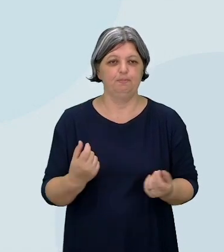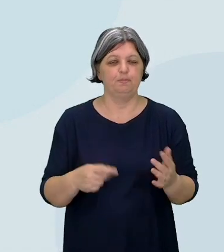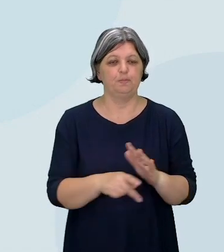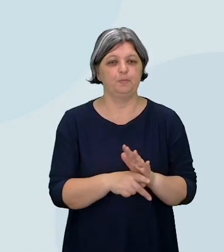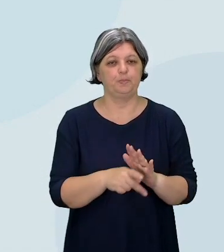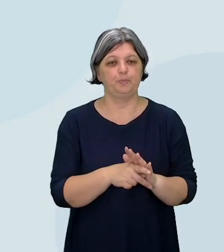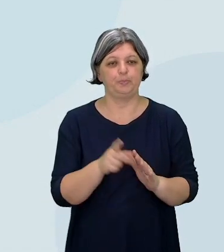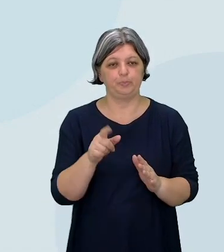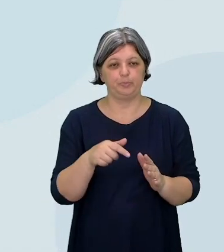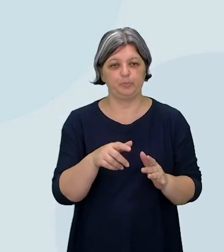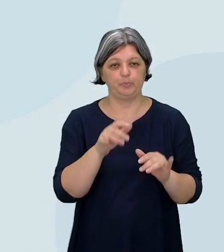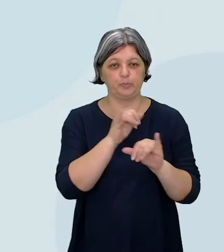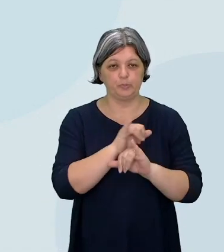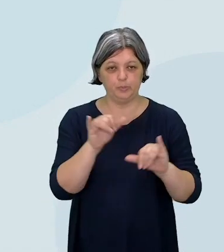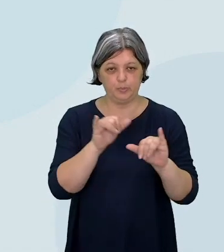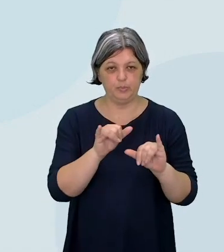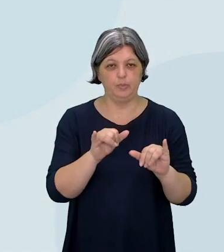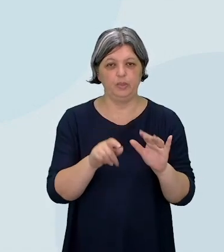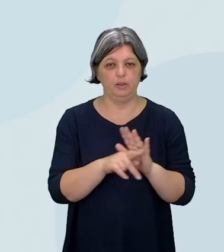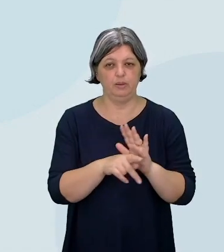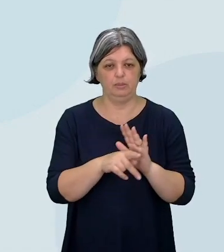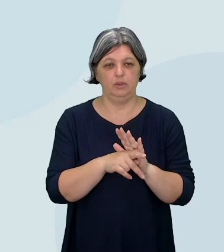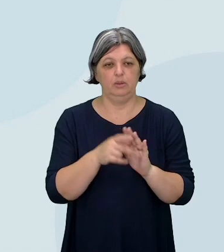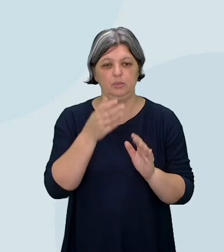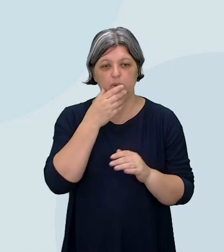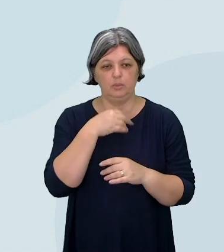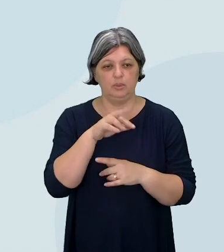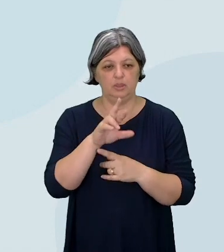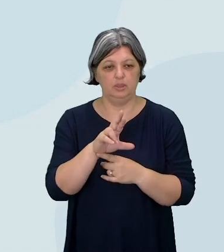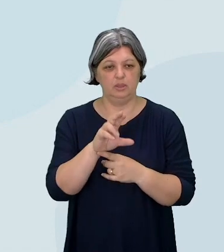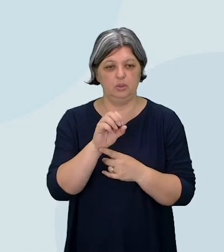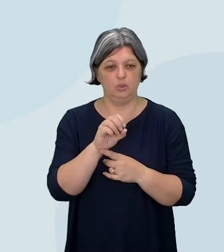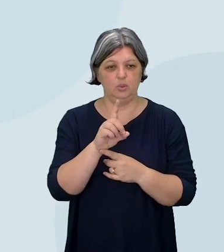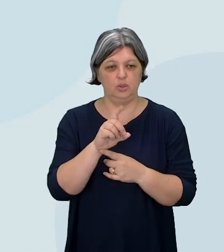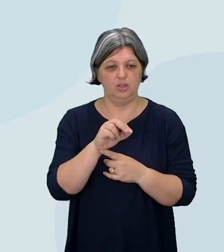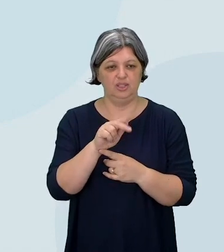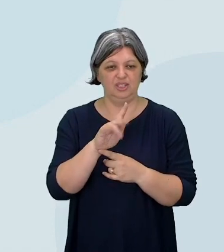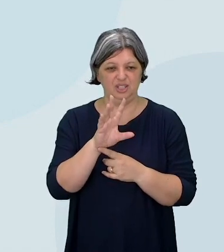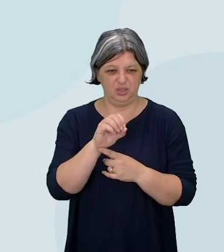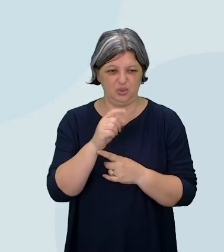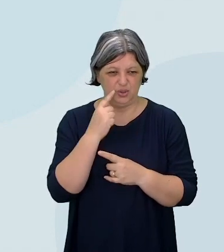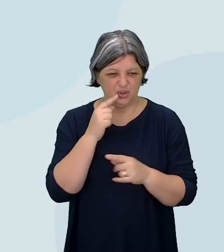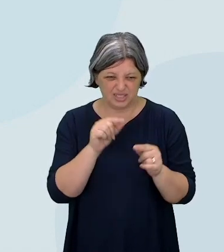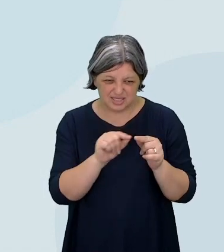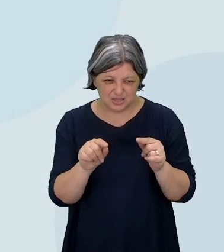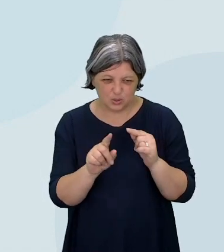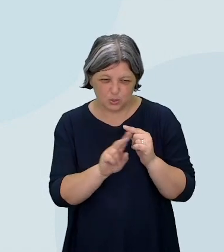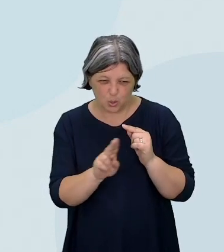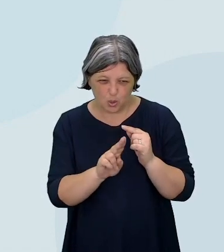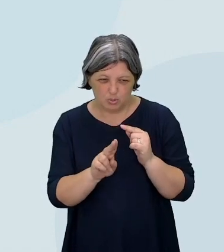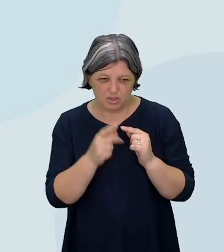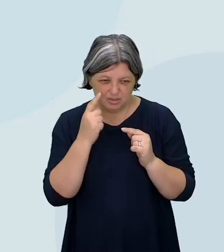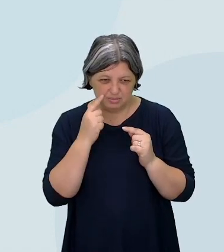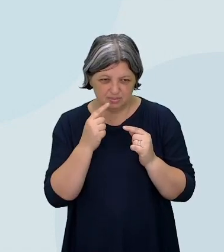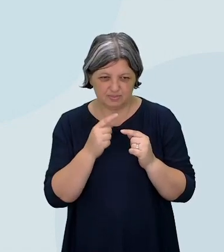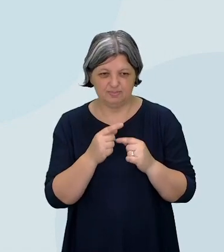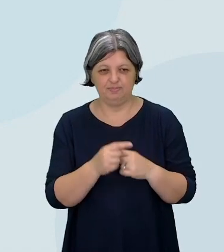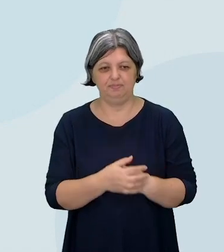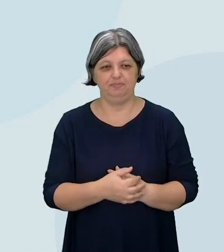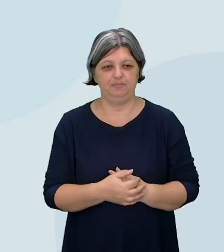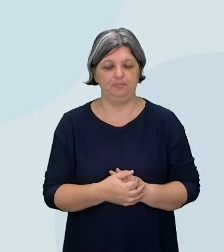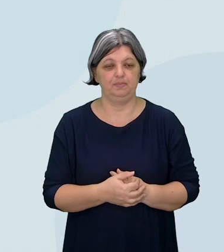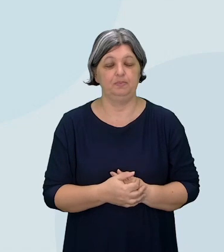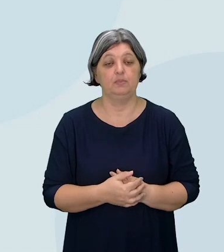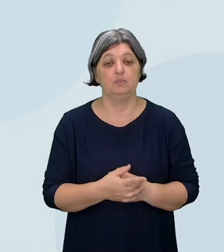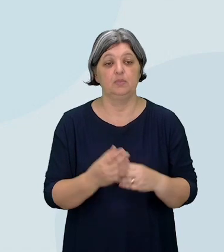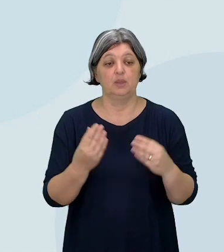Essa notícia, né, essa matéria foi escrita pelo Rodrigo de Oliveira. Eu risquei em cima do nome dele, mas dá para entender. Rodrigo de Oliveira Andrade. Ela